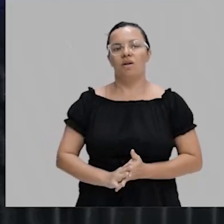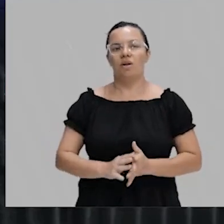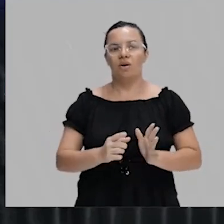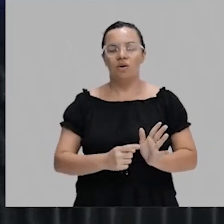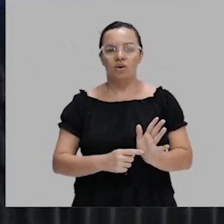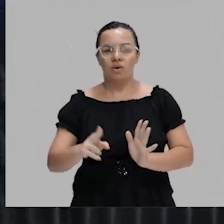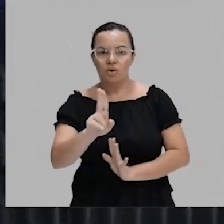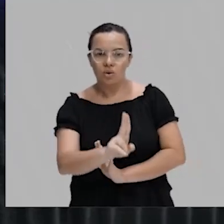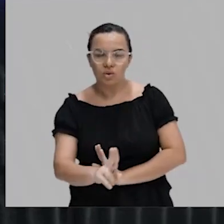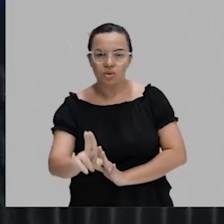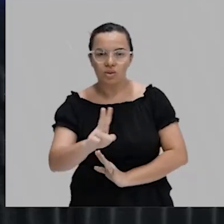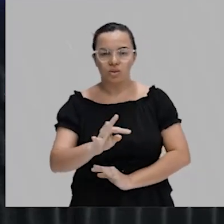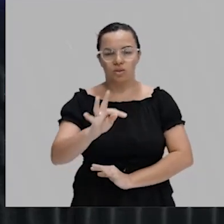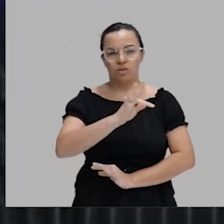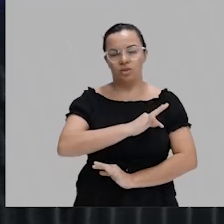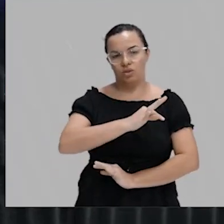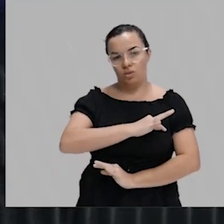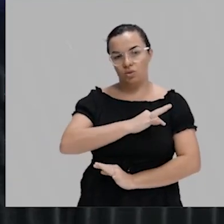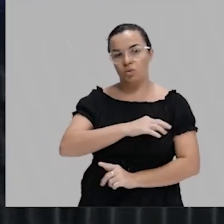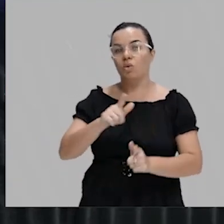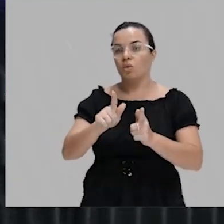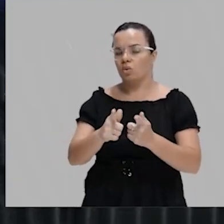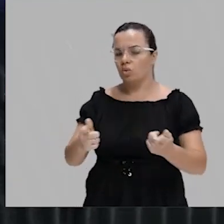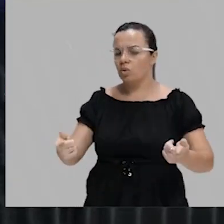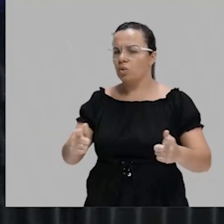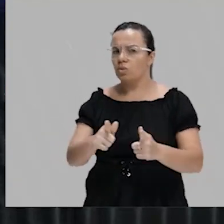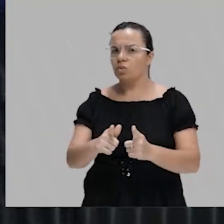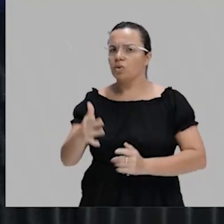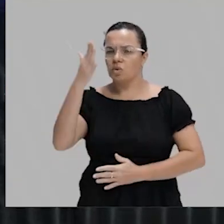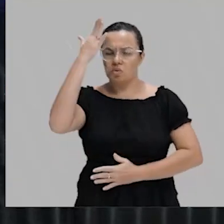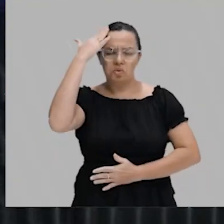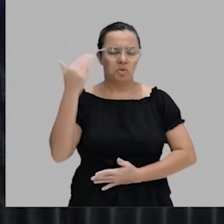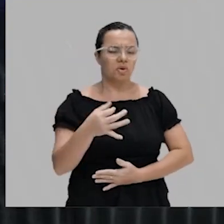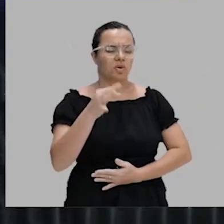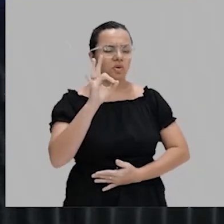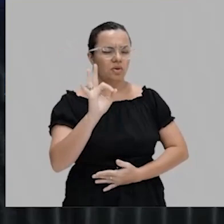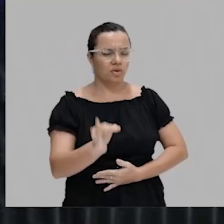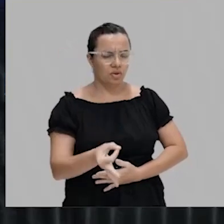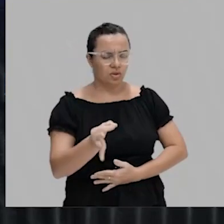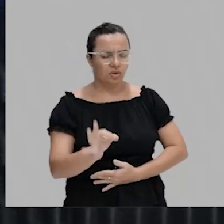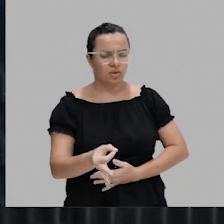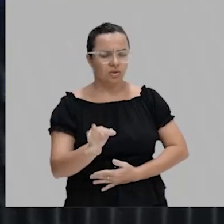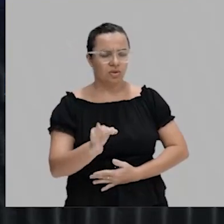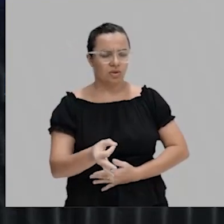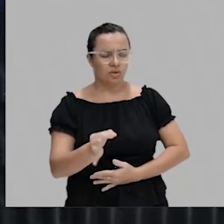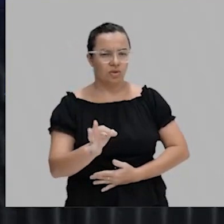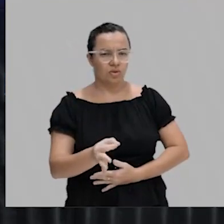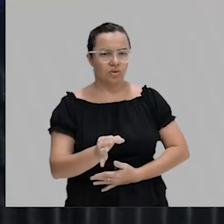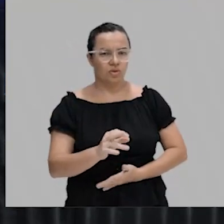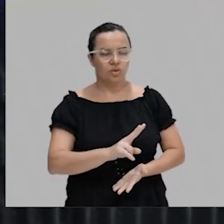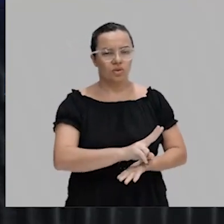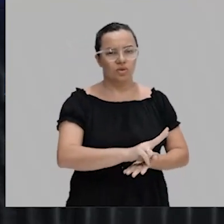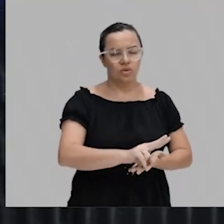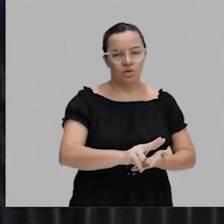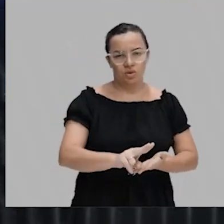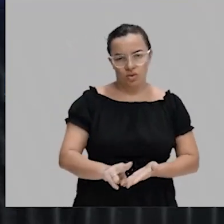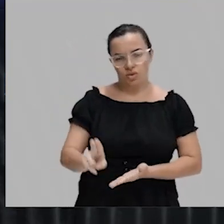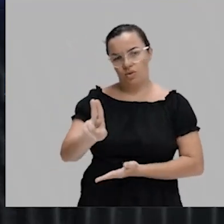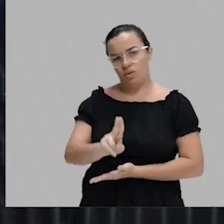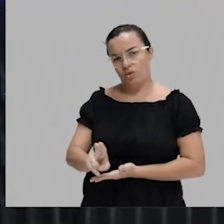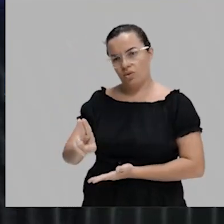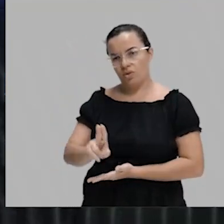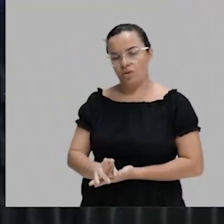os músicos sabem o momento certo de tocar. Aquele comando ali que eu estou fazendo